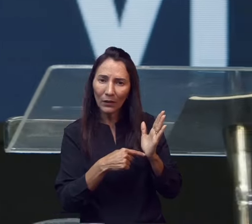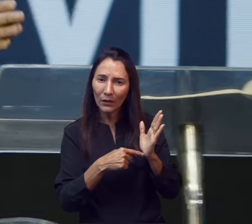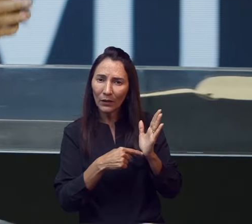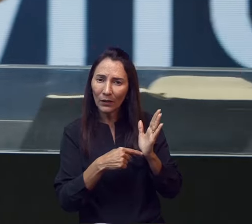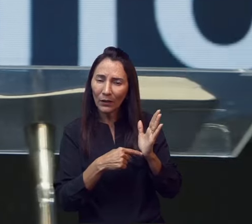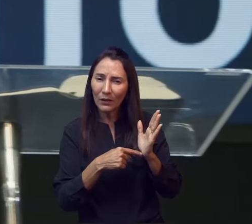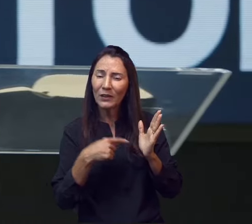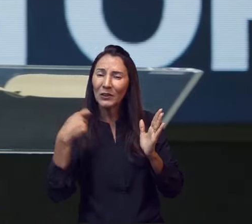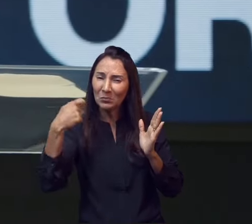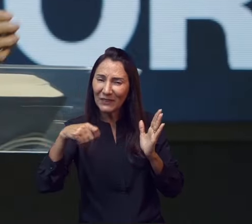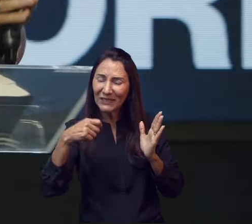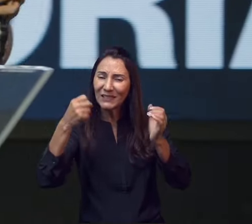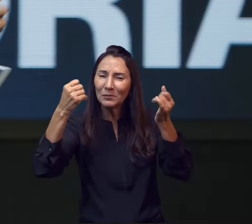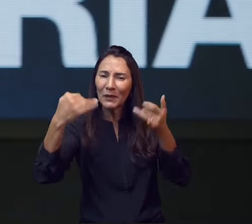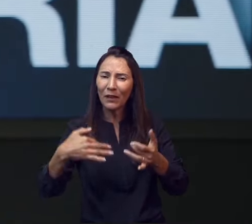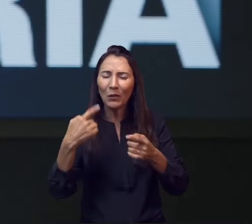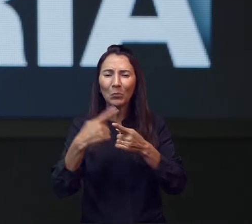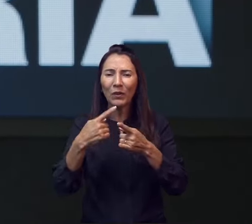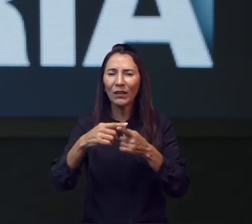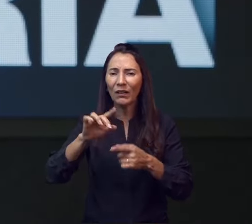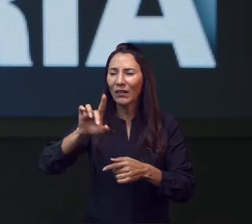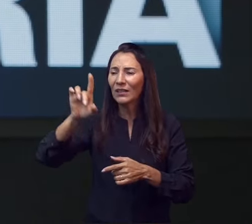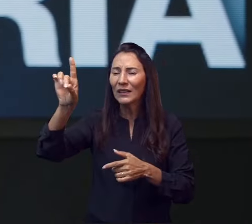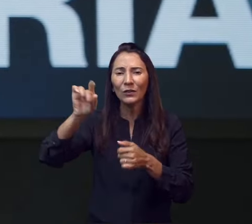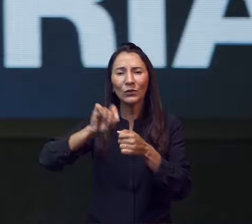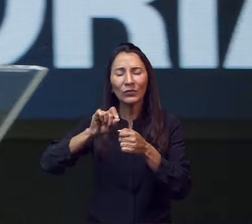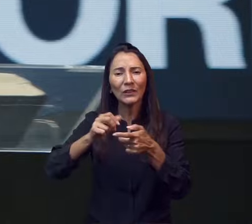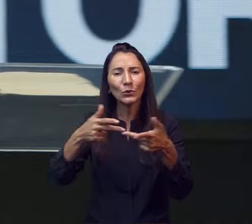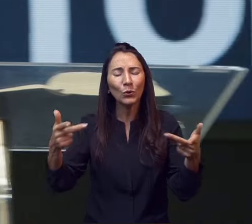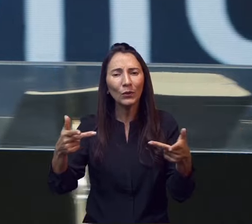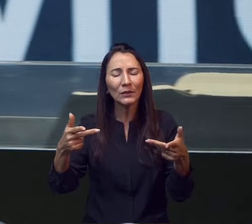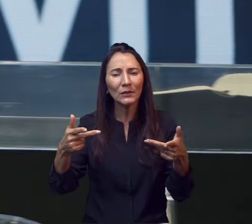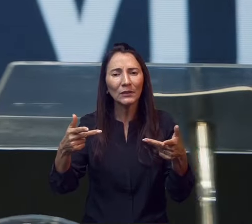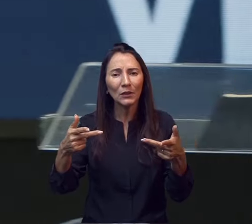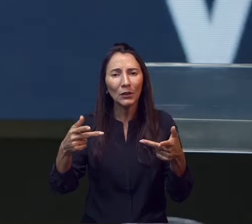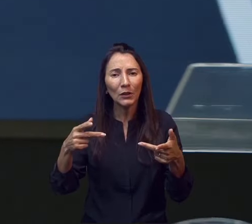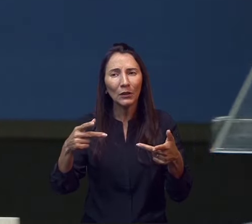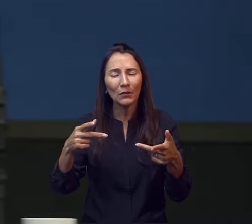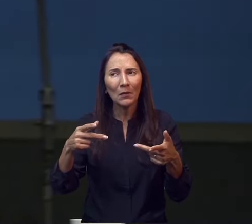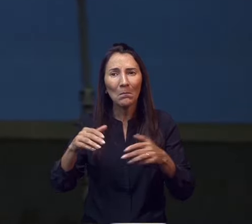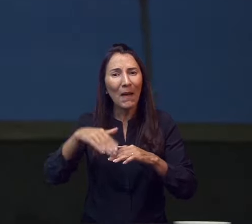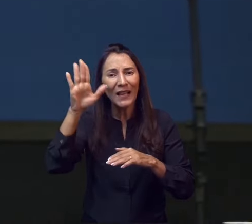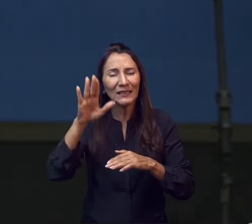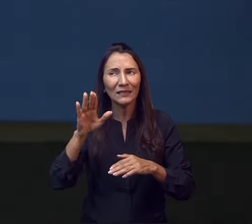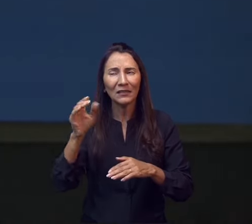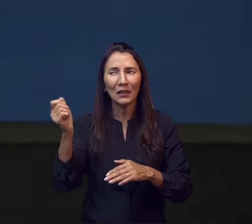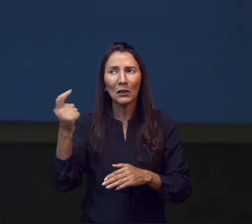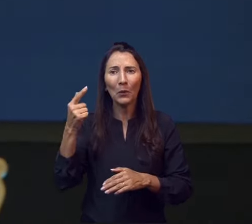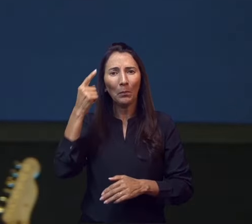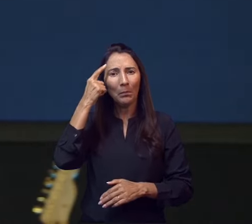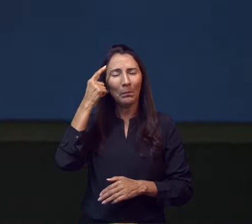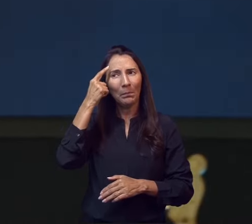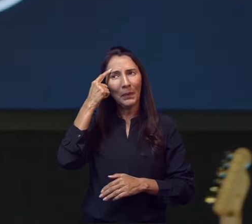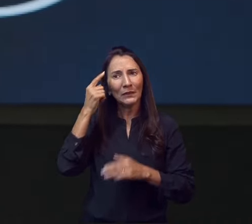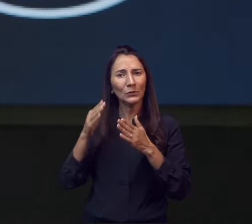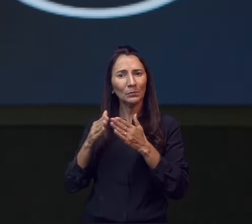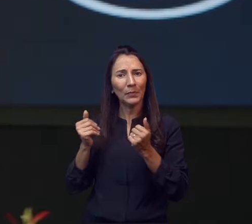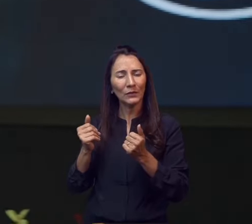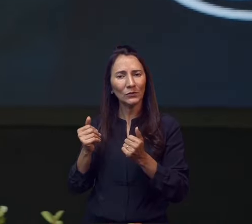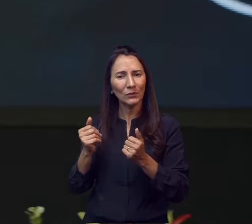porque Deus faz além do que eu peço é uma afirmação bíblica aquele que é poderoso para fazer